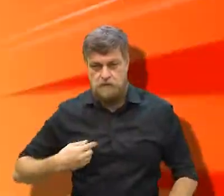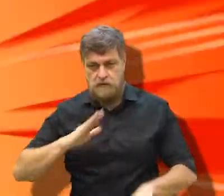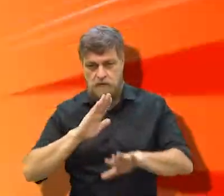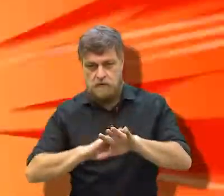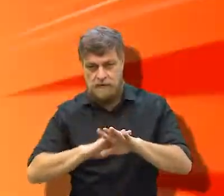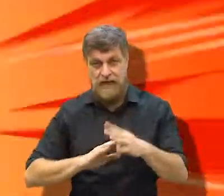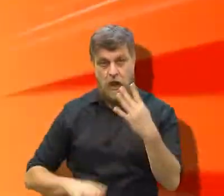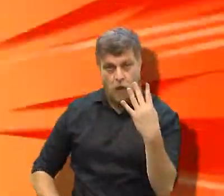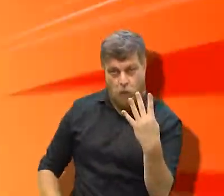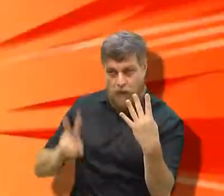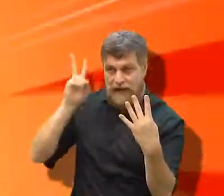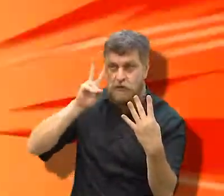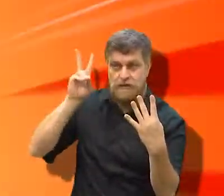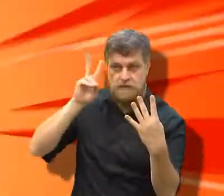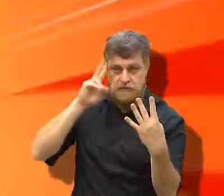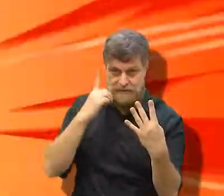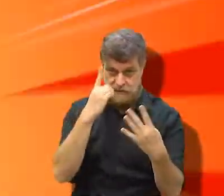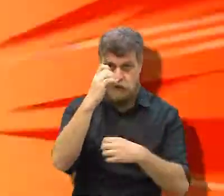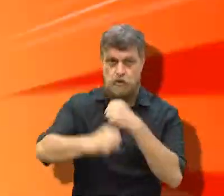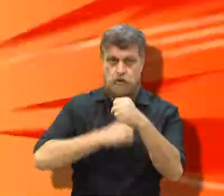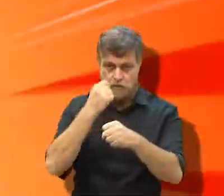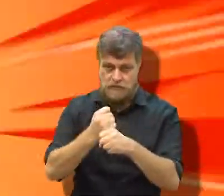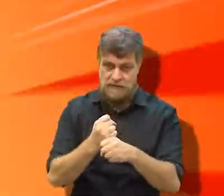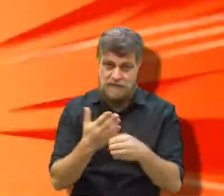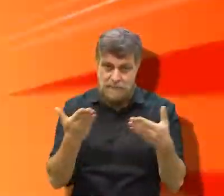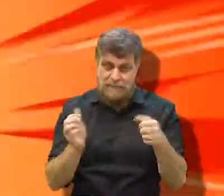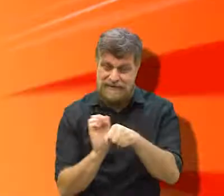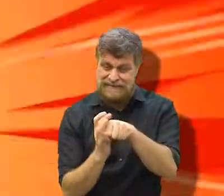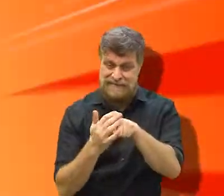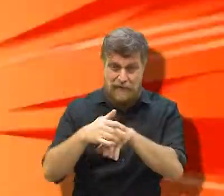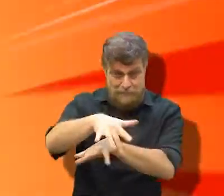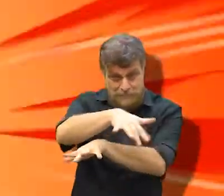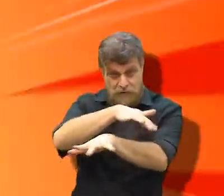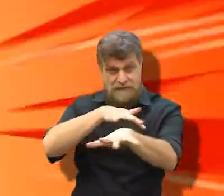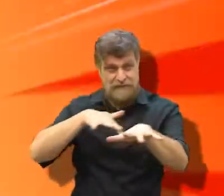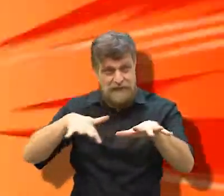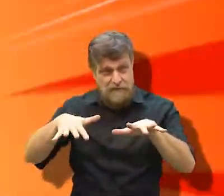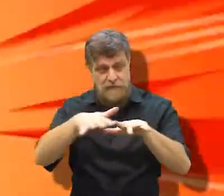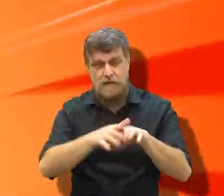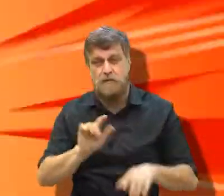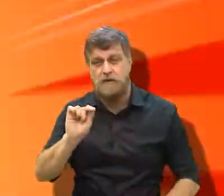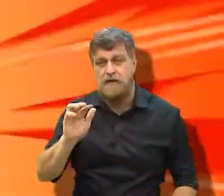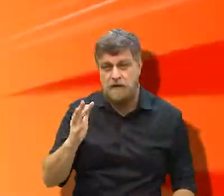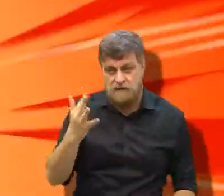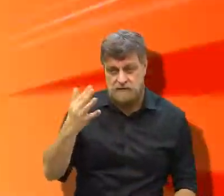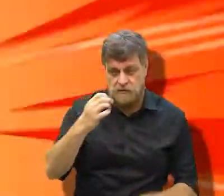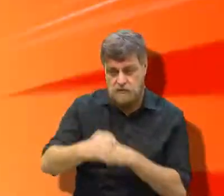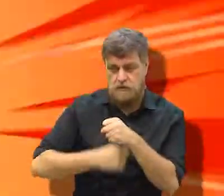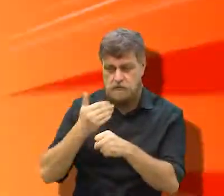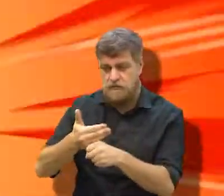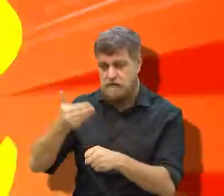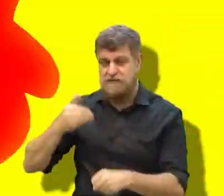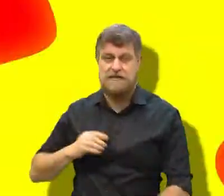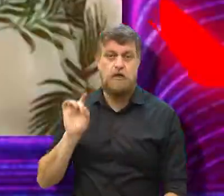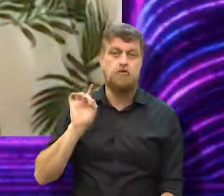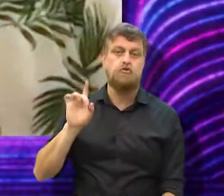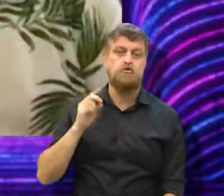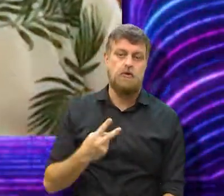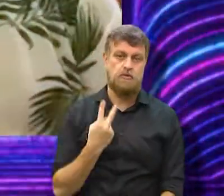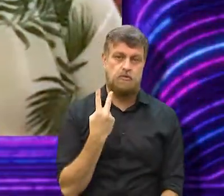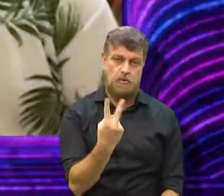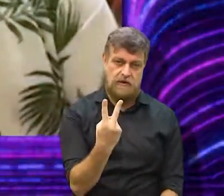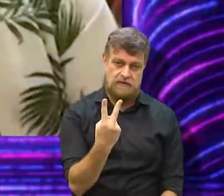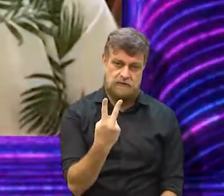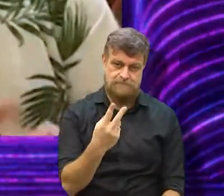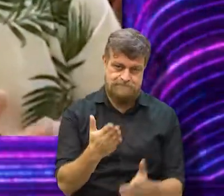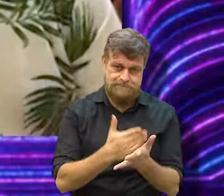produzimos 4 histórias por ano. Devido a essa doença, a pandemia, ano passado produzimos 2, se eu não me engano,